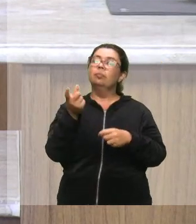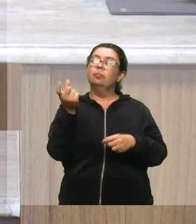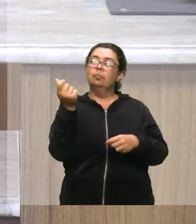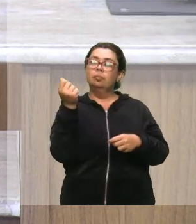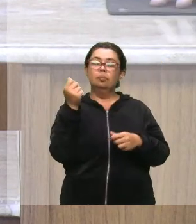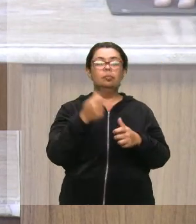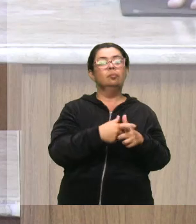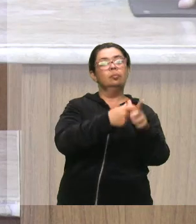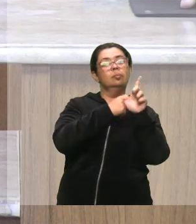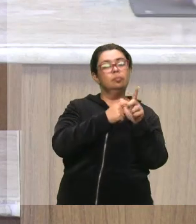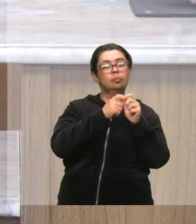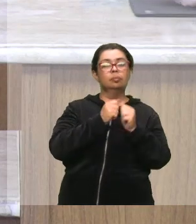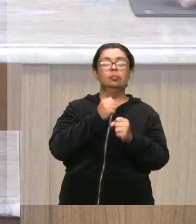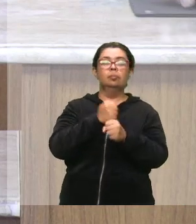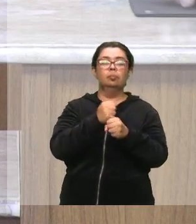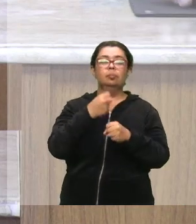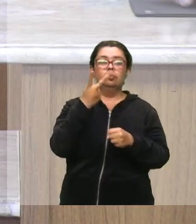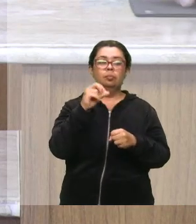para 2025.